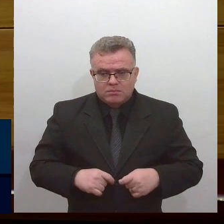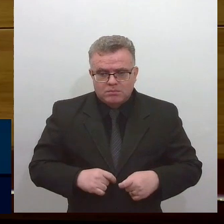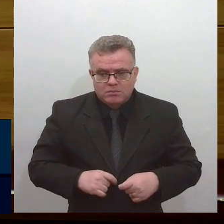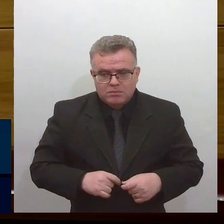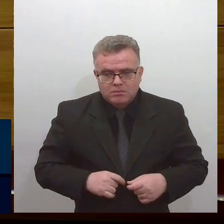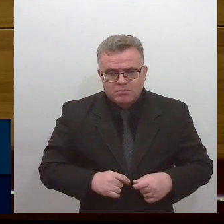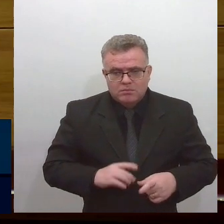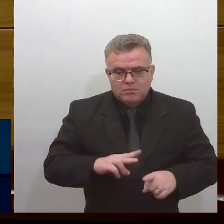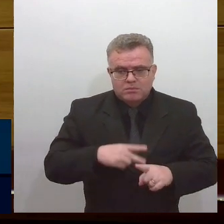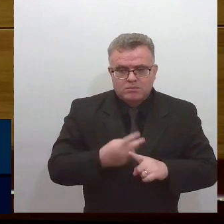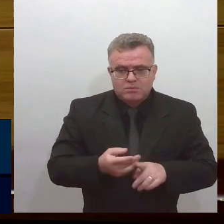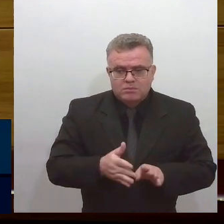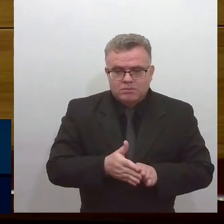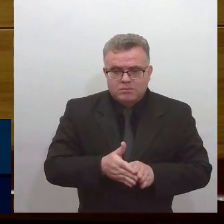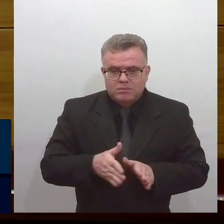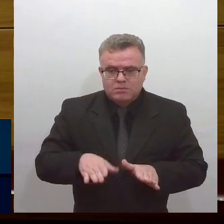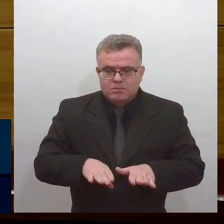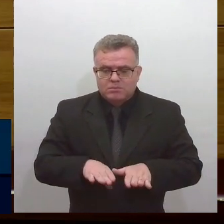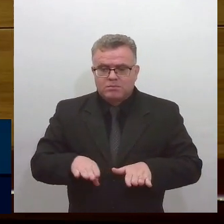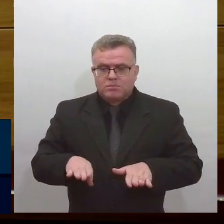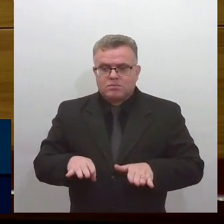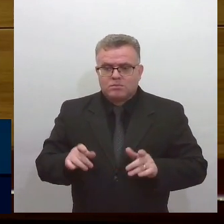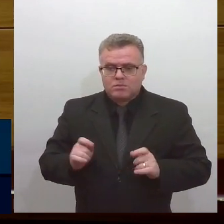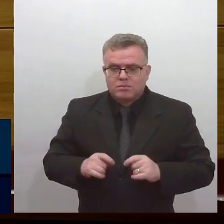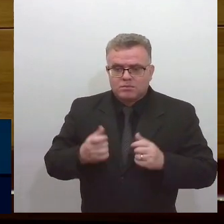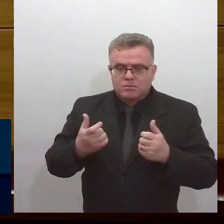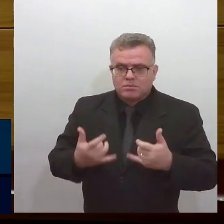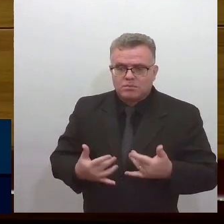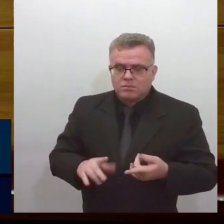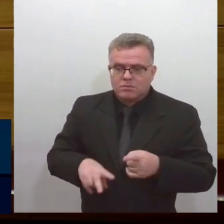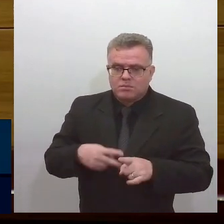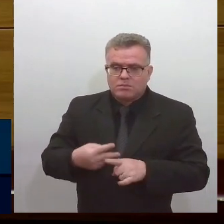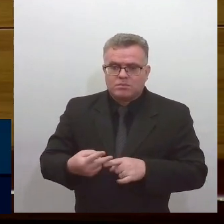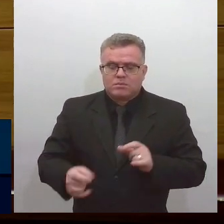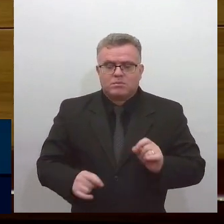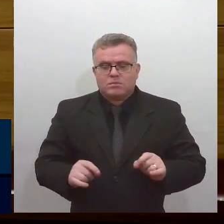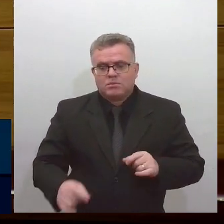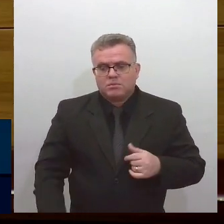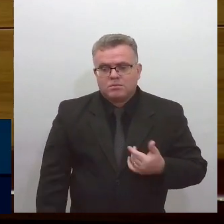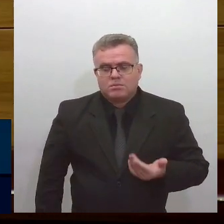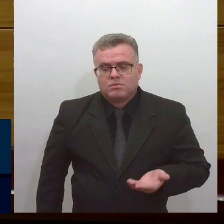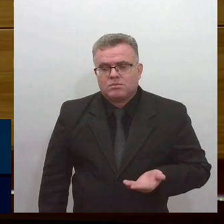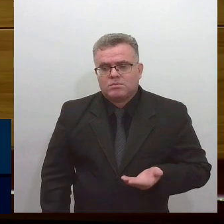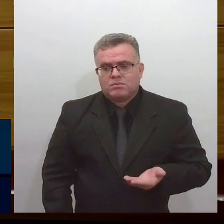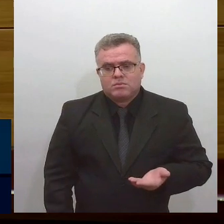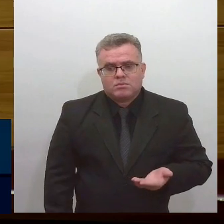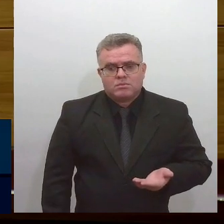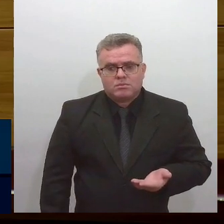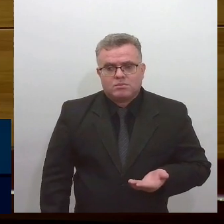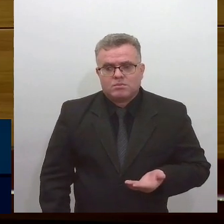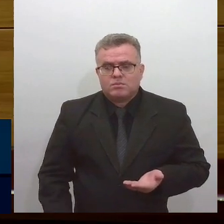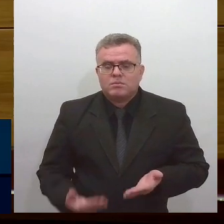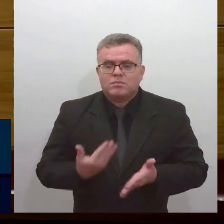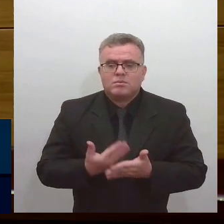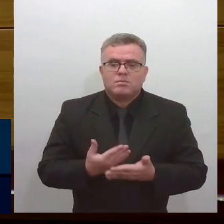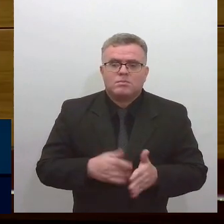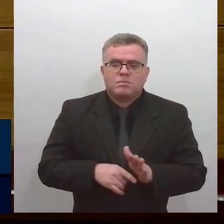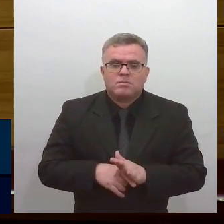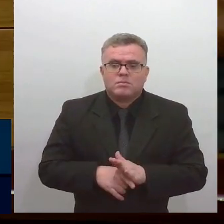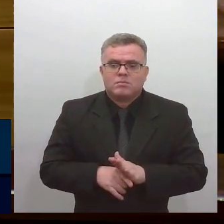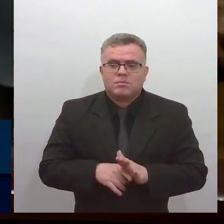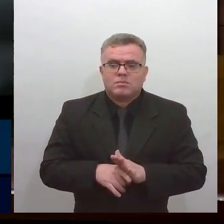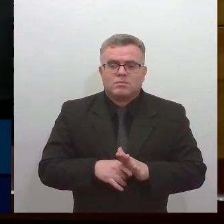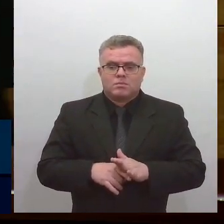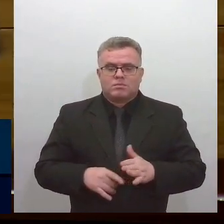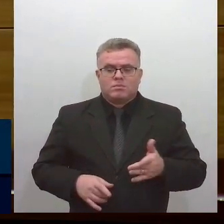tem Volume que justifique a duplicação então Eh no estudo de viabilidade depois da ponta que a gente vai ver é isso